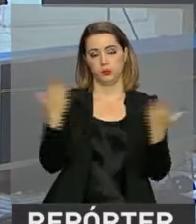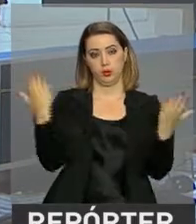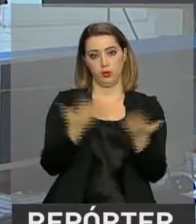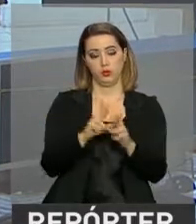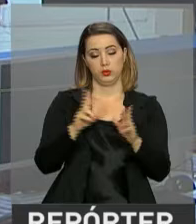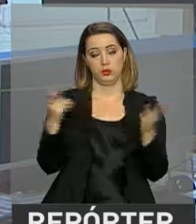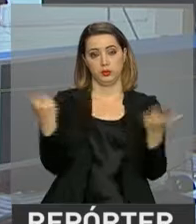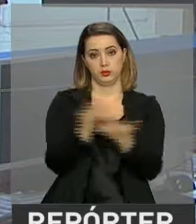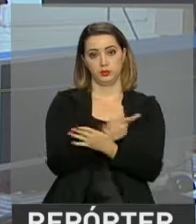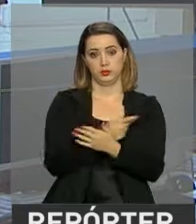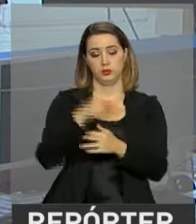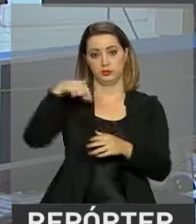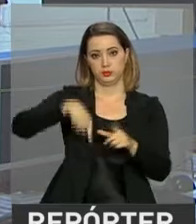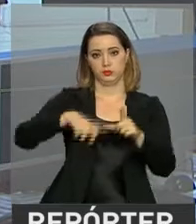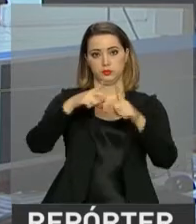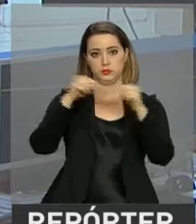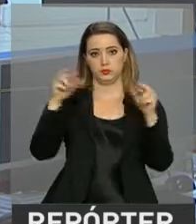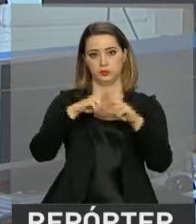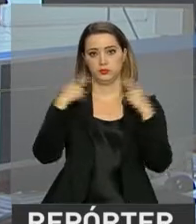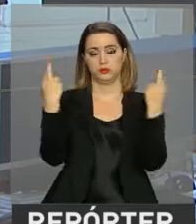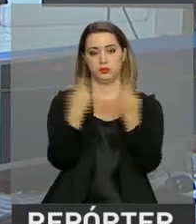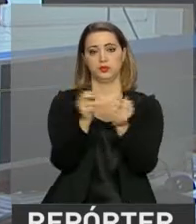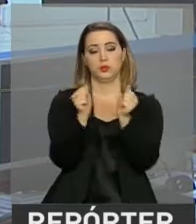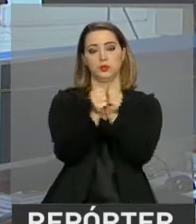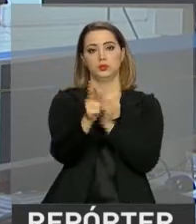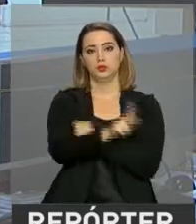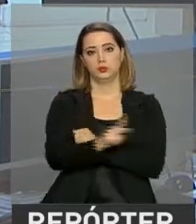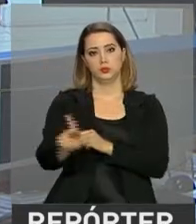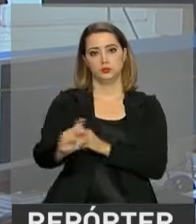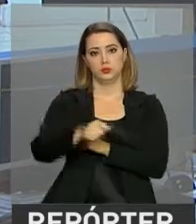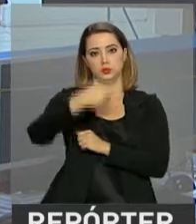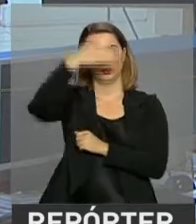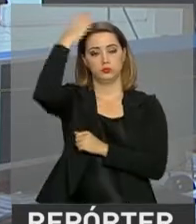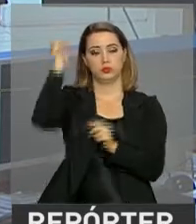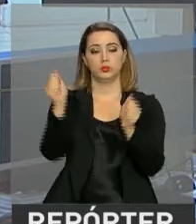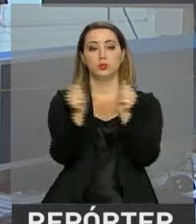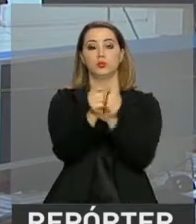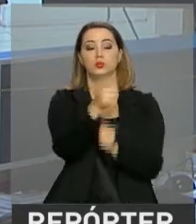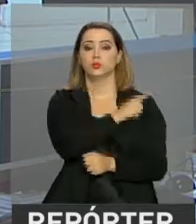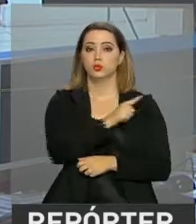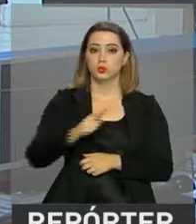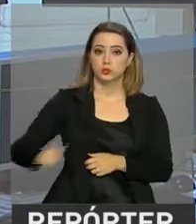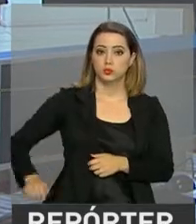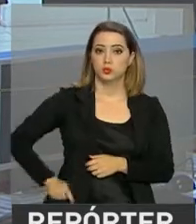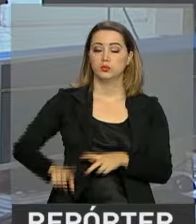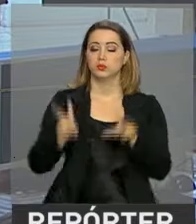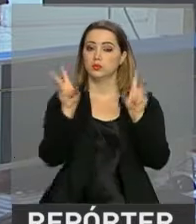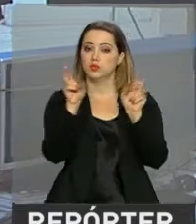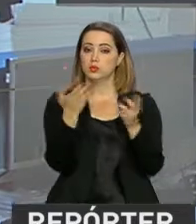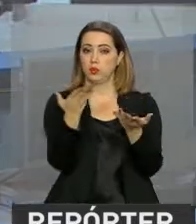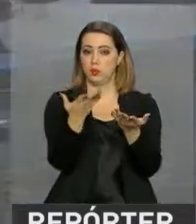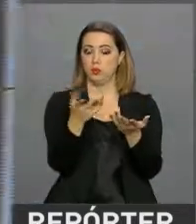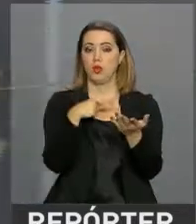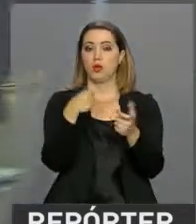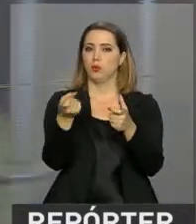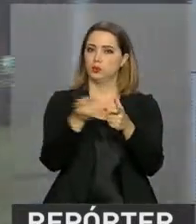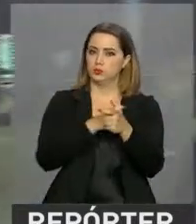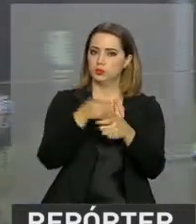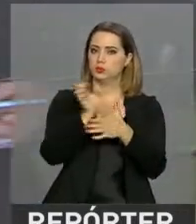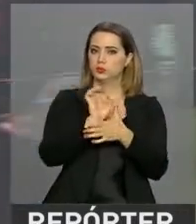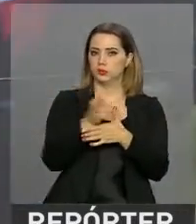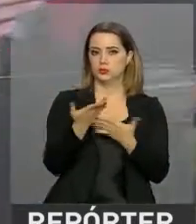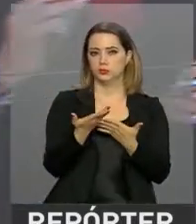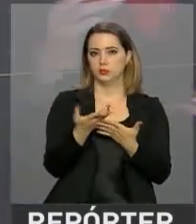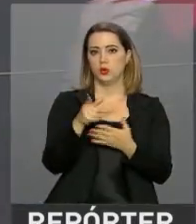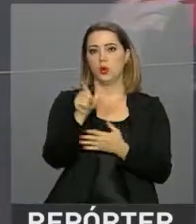Brasília a reunião entre o presidente Michel Temer e governadores. Na pauta, a crise fiscal enfrentada pelos estados brasileiros. E a repórter Luana Karen está